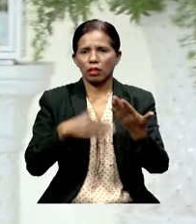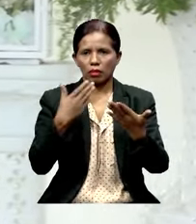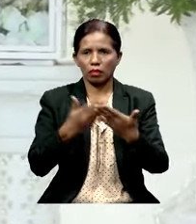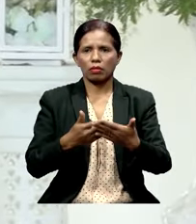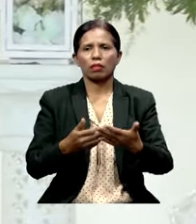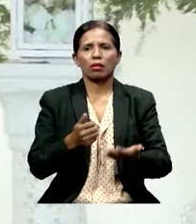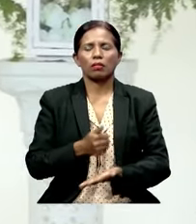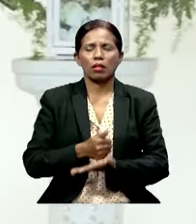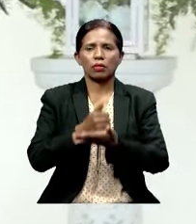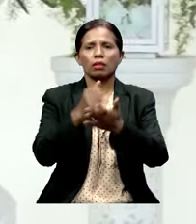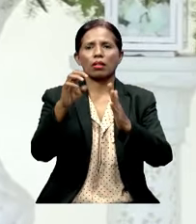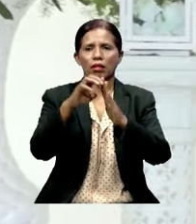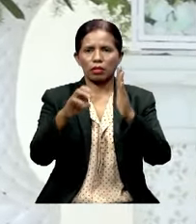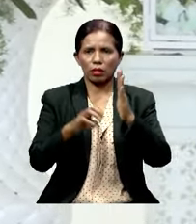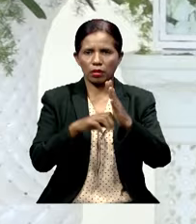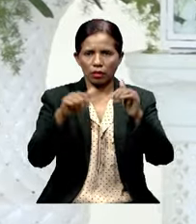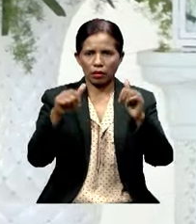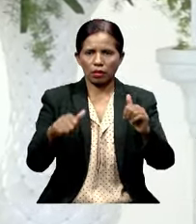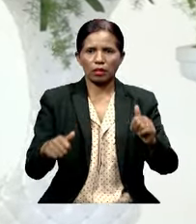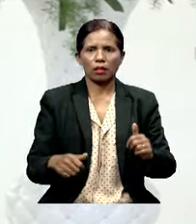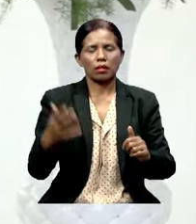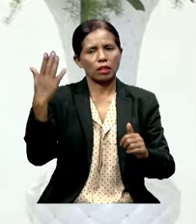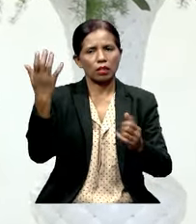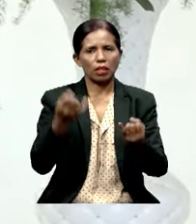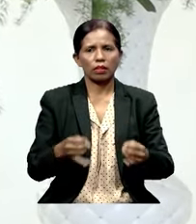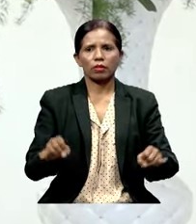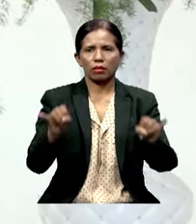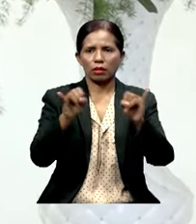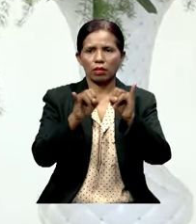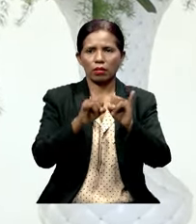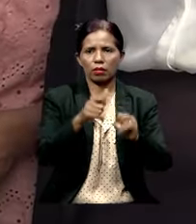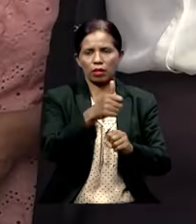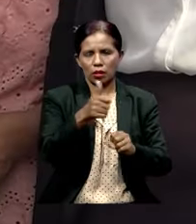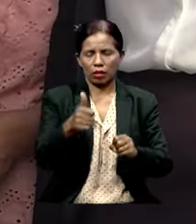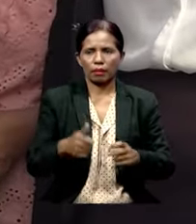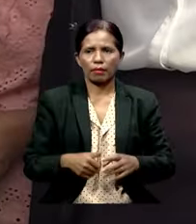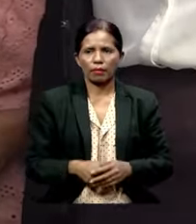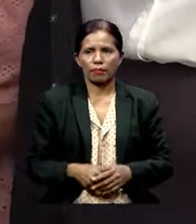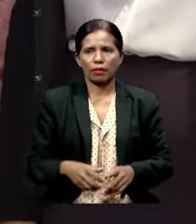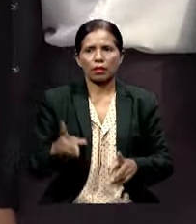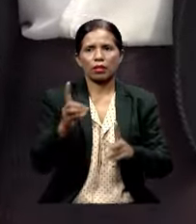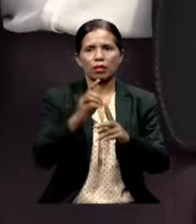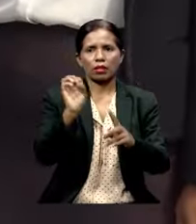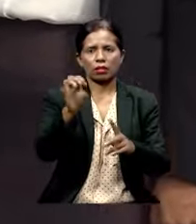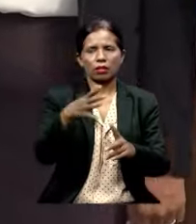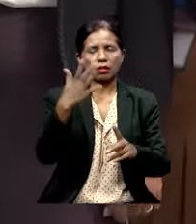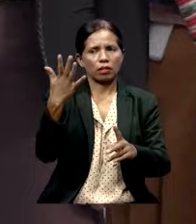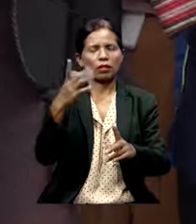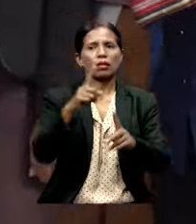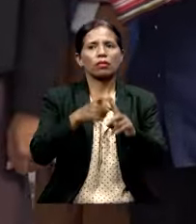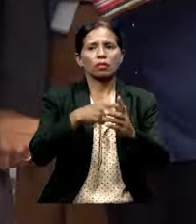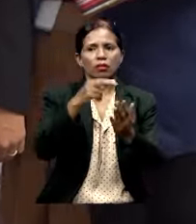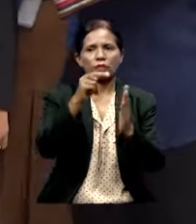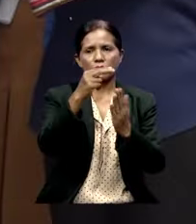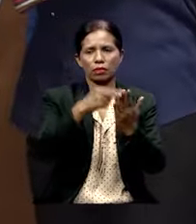servir o Estado de lei e a instituição e líder. E agora, São Resin Lima, Fulangné, Lehusi,